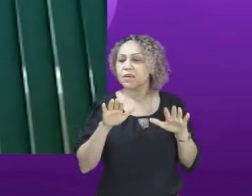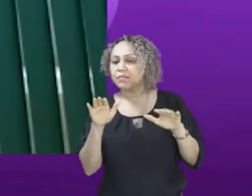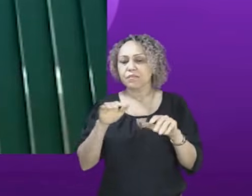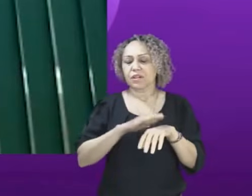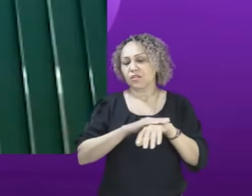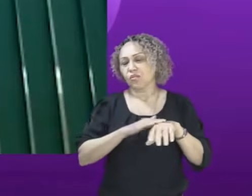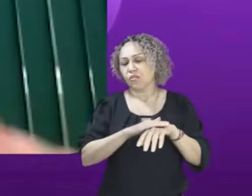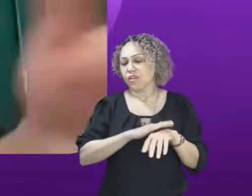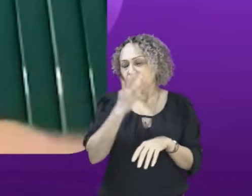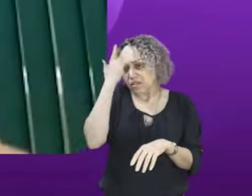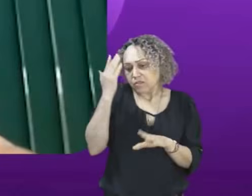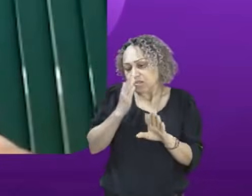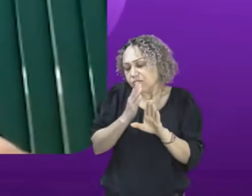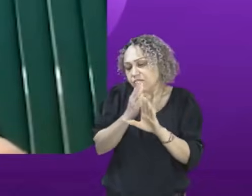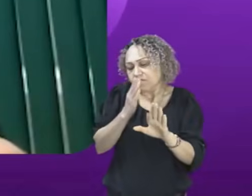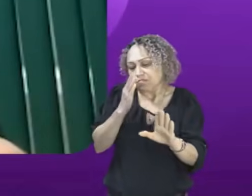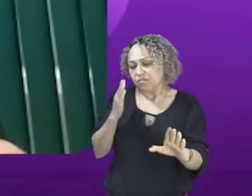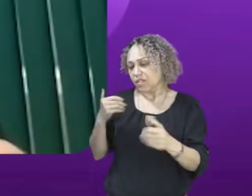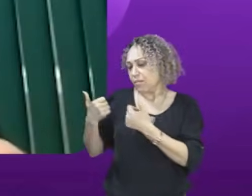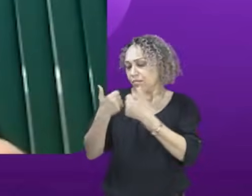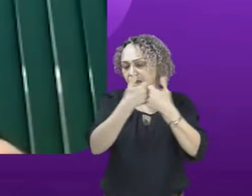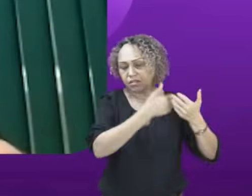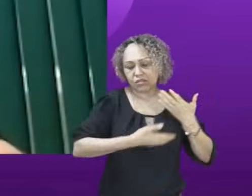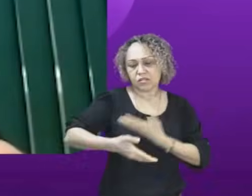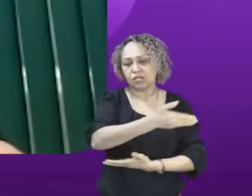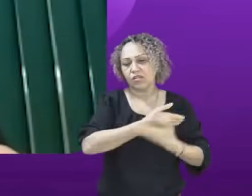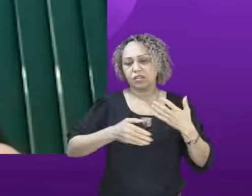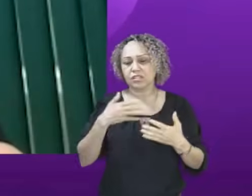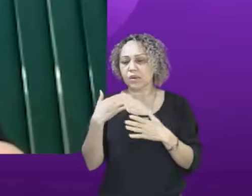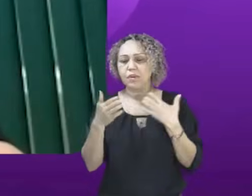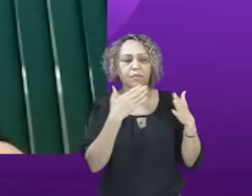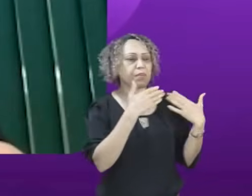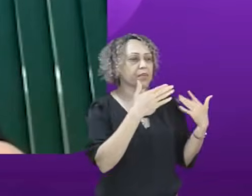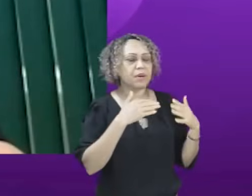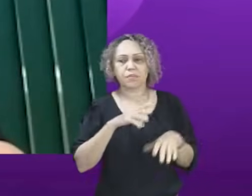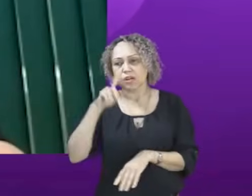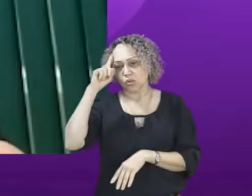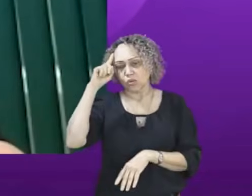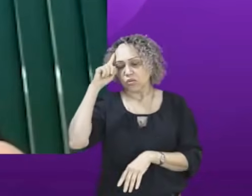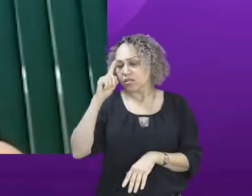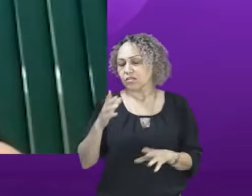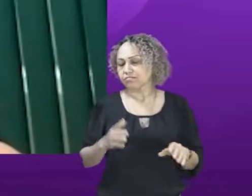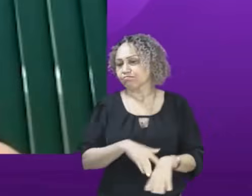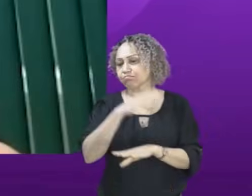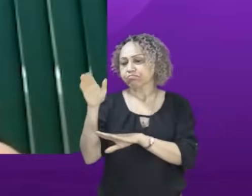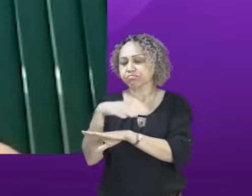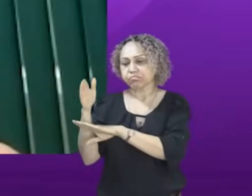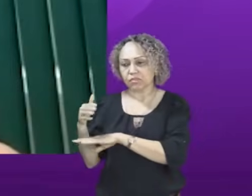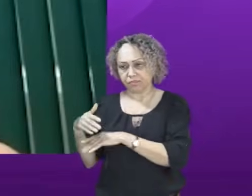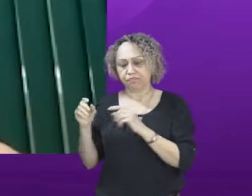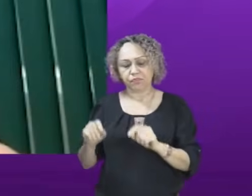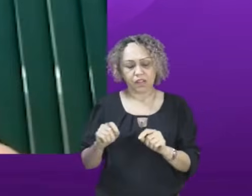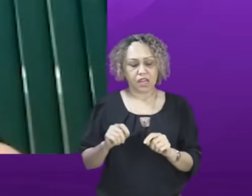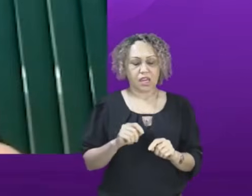para quem está próximo de nós. E aí eu vou contar um pouco como que eu faço essa comunicação e muitos colegas meus